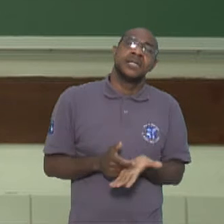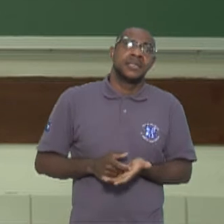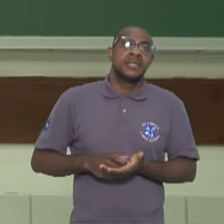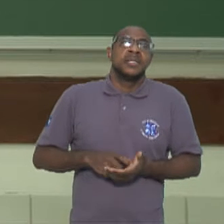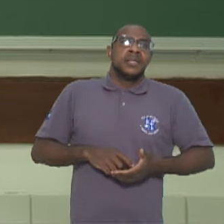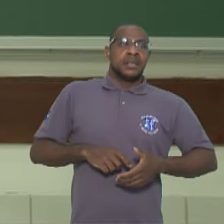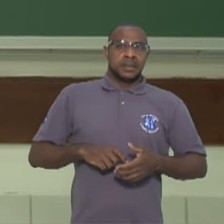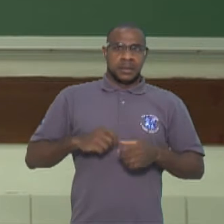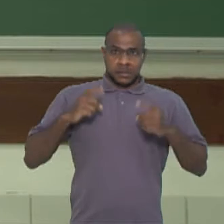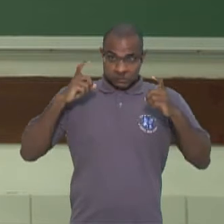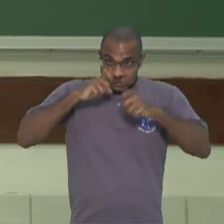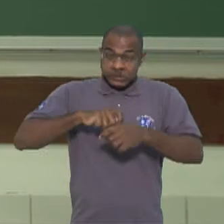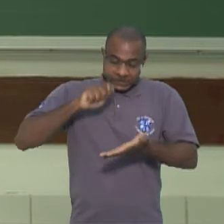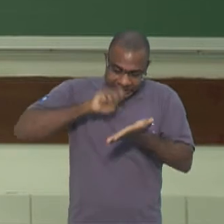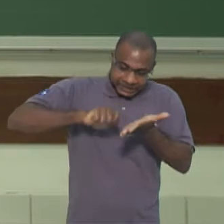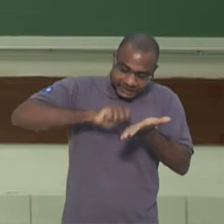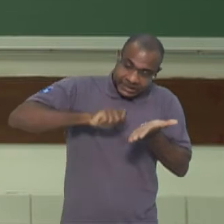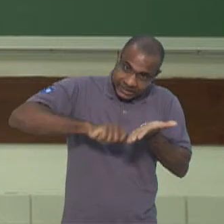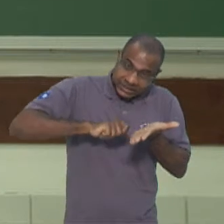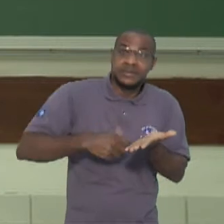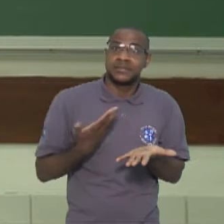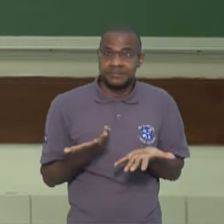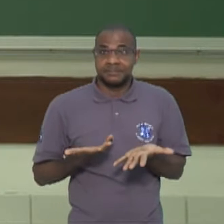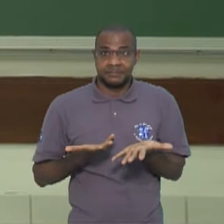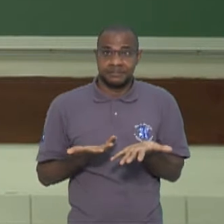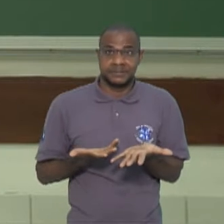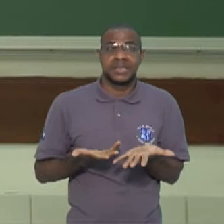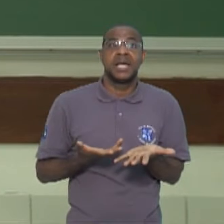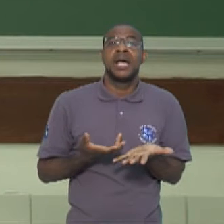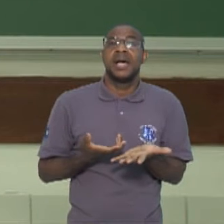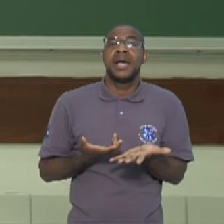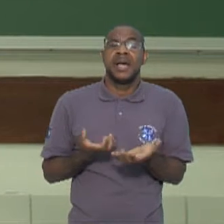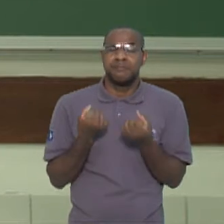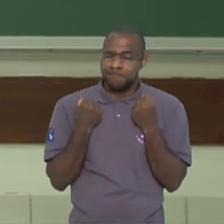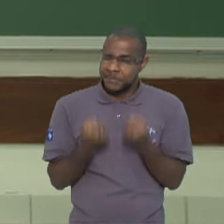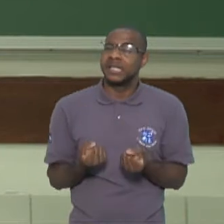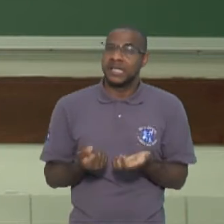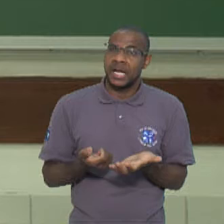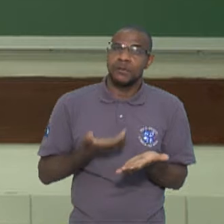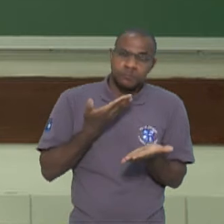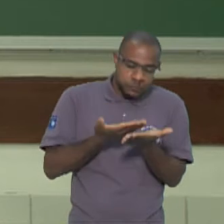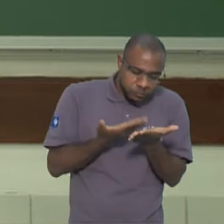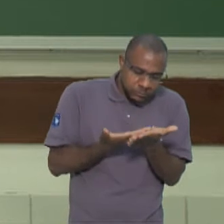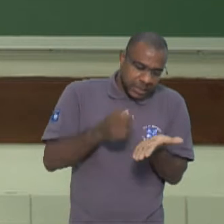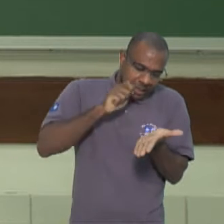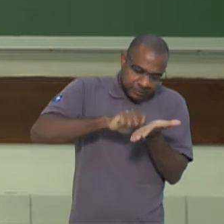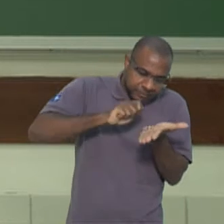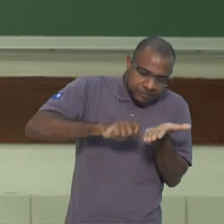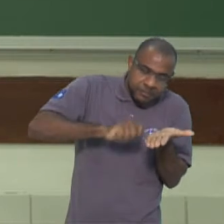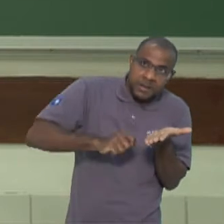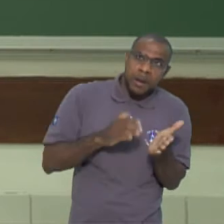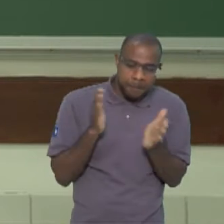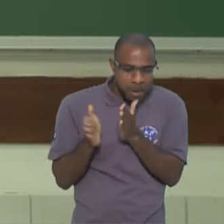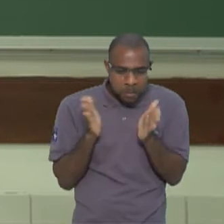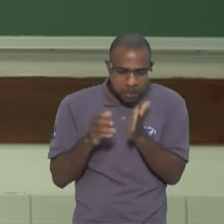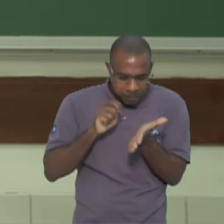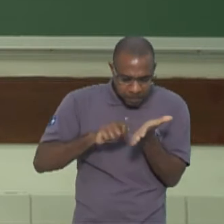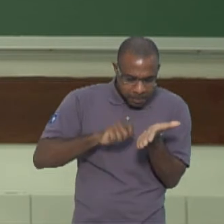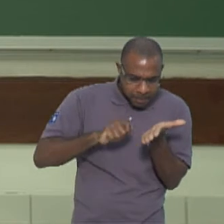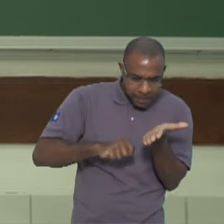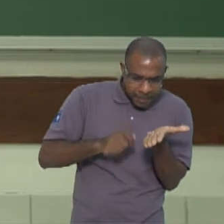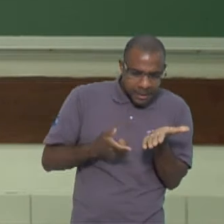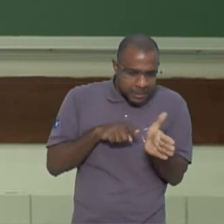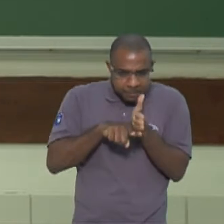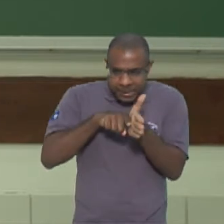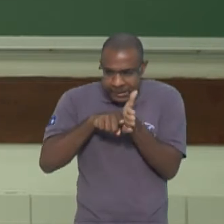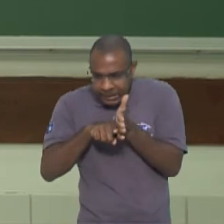precisa ser algo detalhado, né? Você está construindo uma história, é muito fácil da gente acabar reproduzindo muita coisa do que a gente já viu.